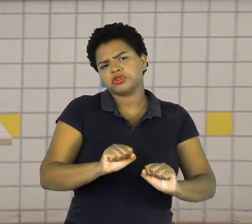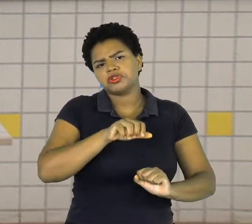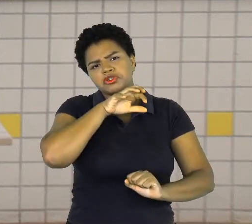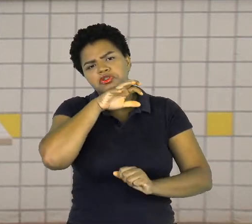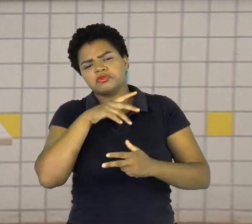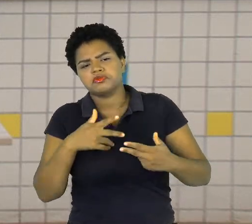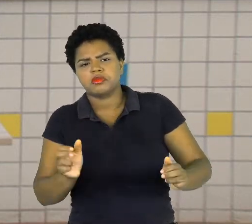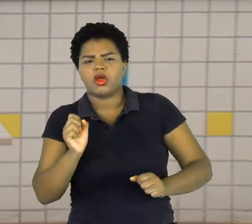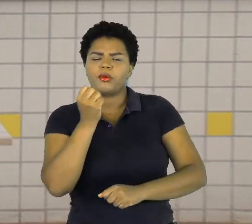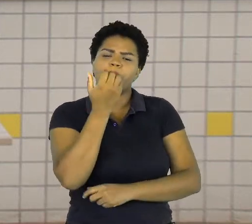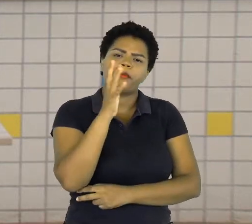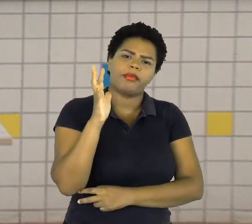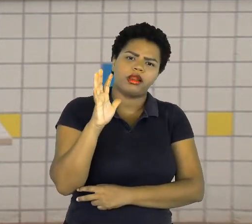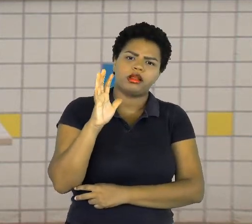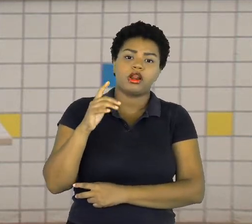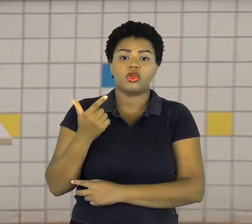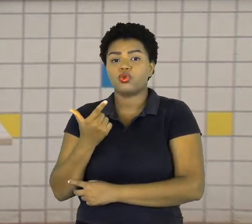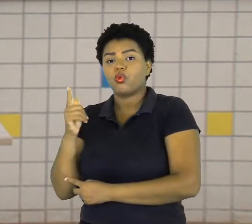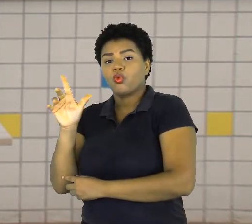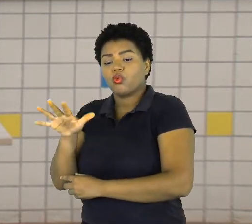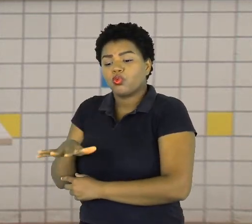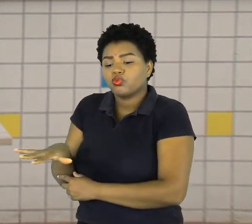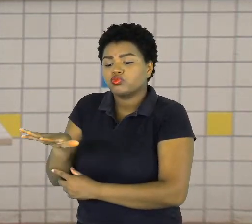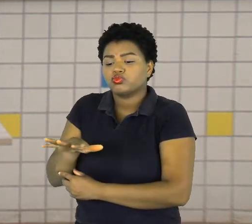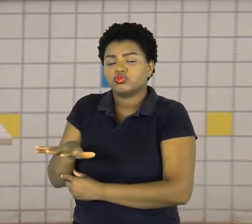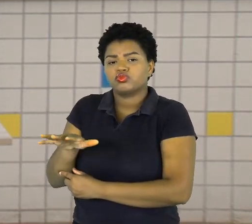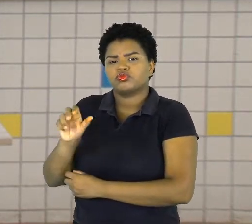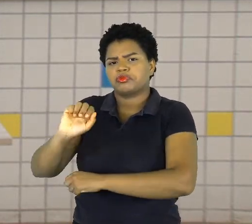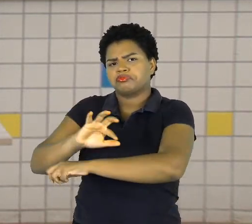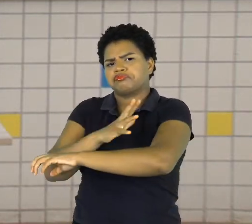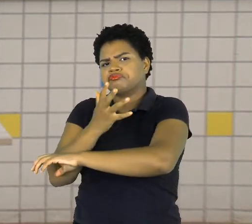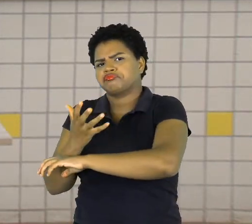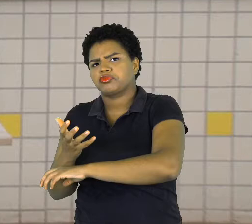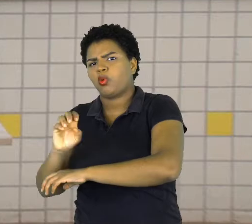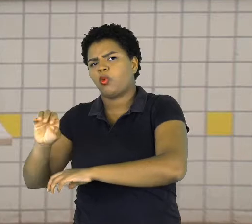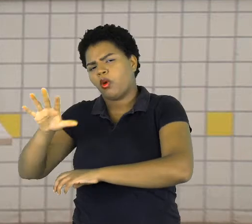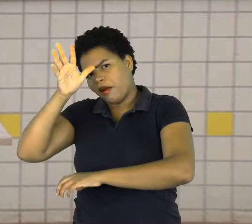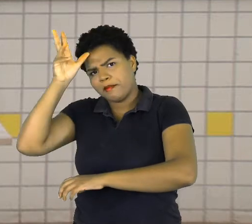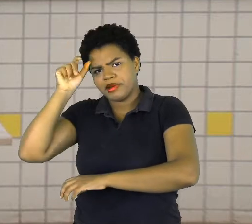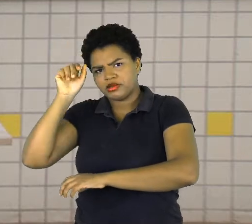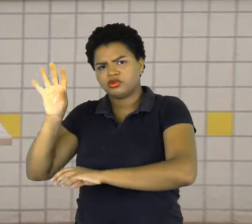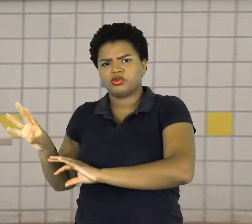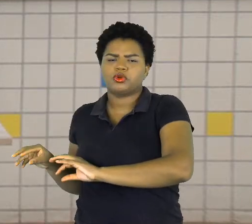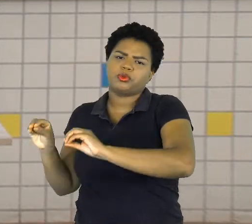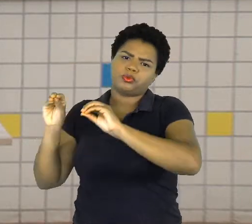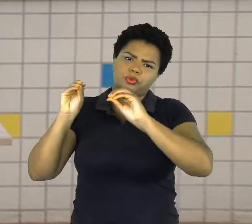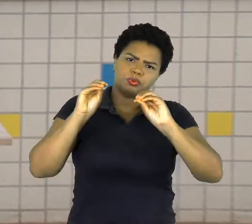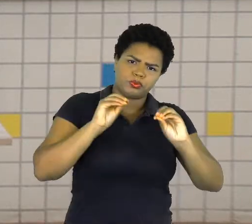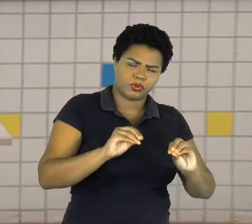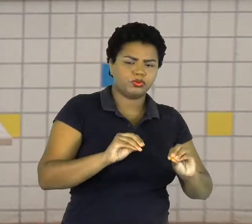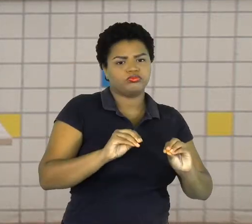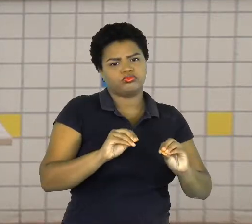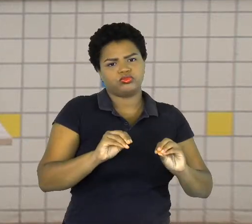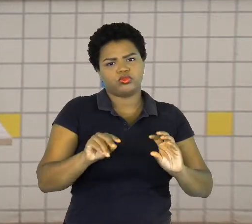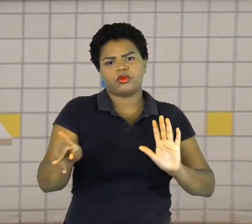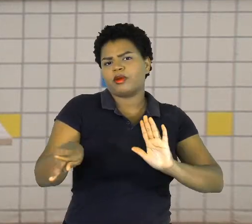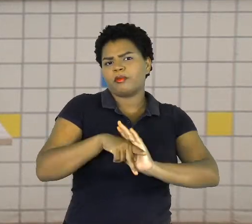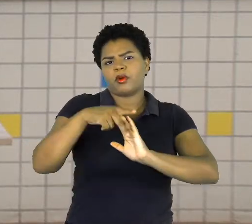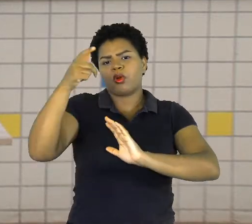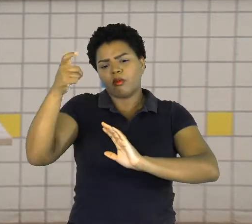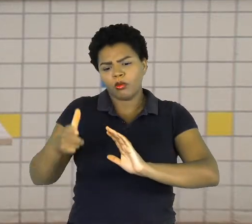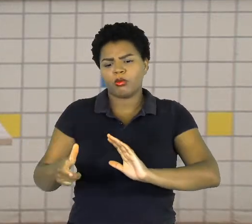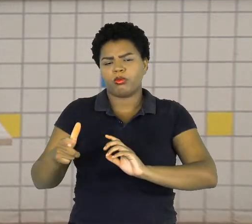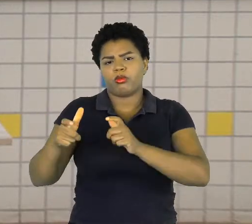são de outras regiões que estão aqui no Cerrado ou de outras regiões que estão na Amazônia, né? Não é daquele lugar,